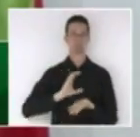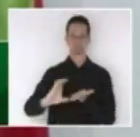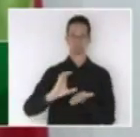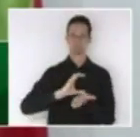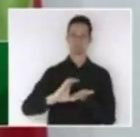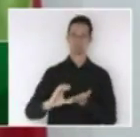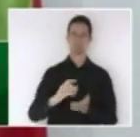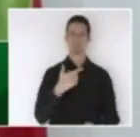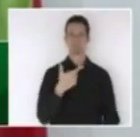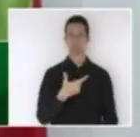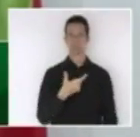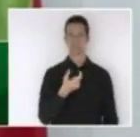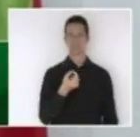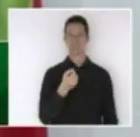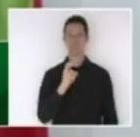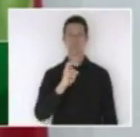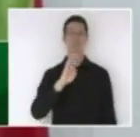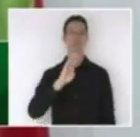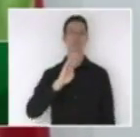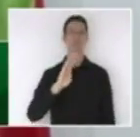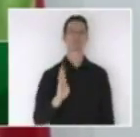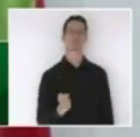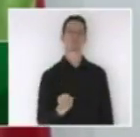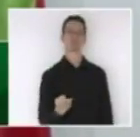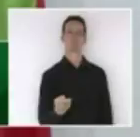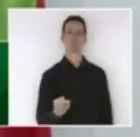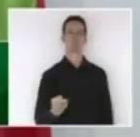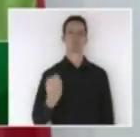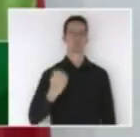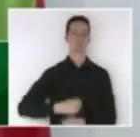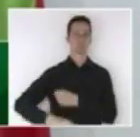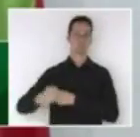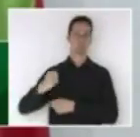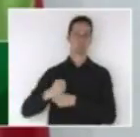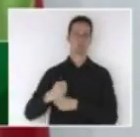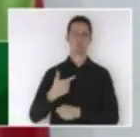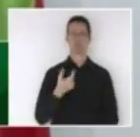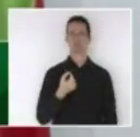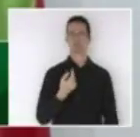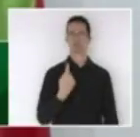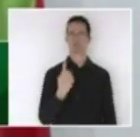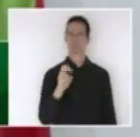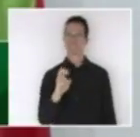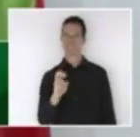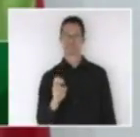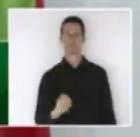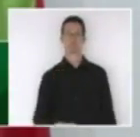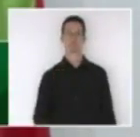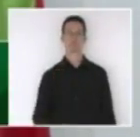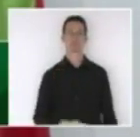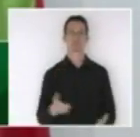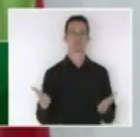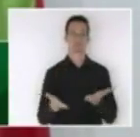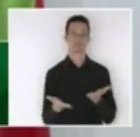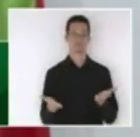205 bilhões em 2015, 2014, 2015. Esse ano nós